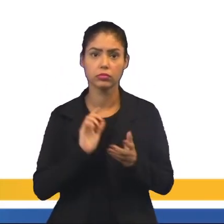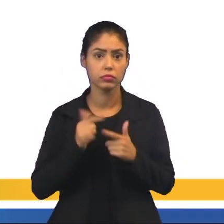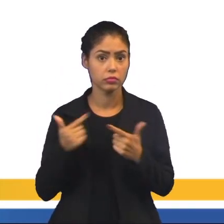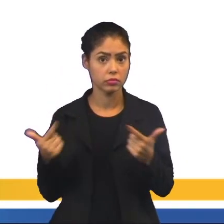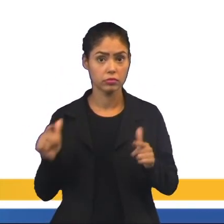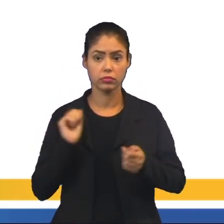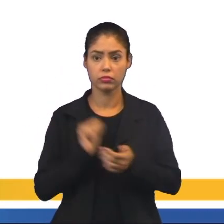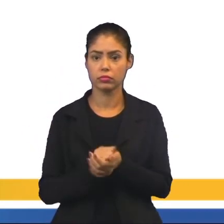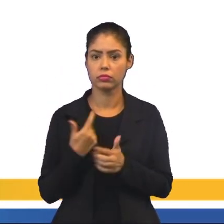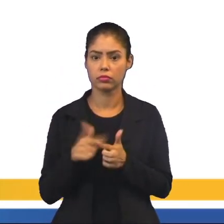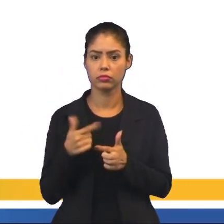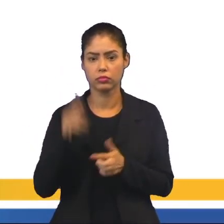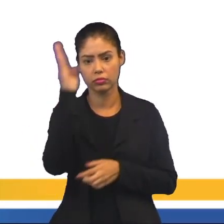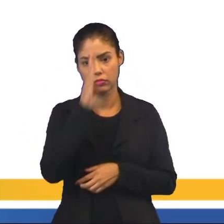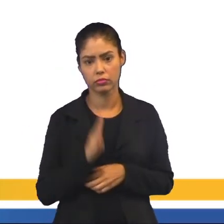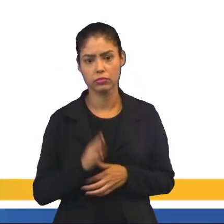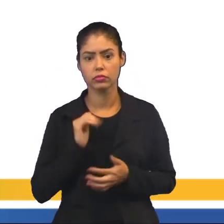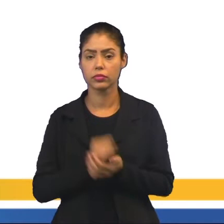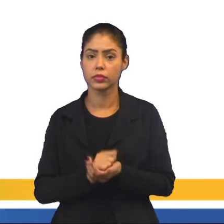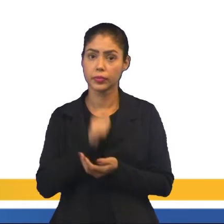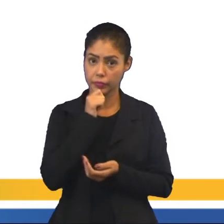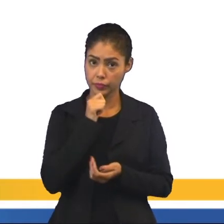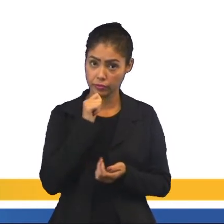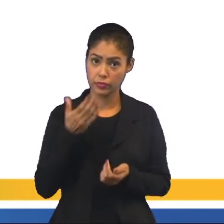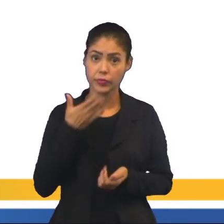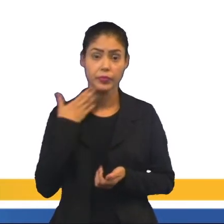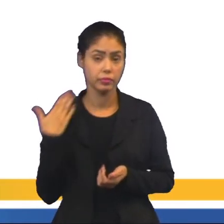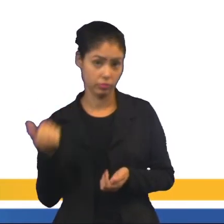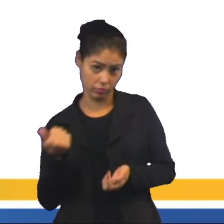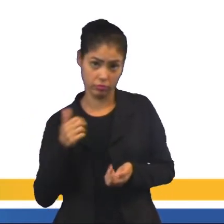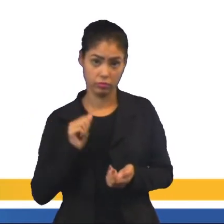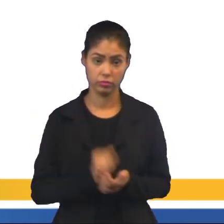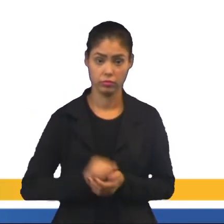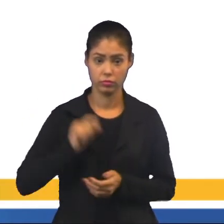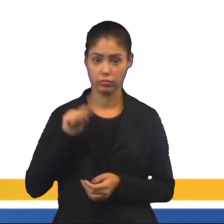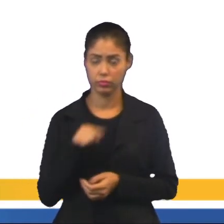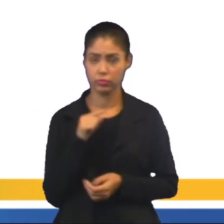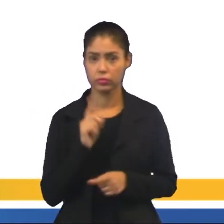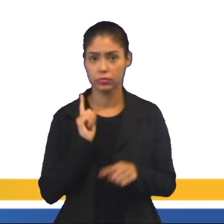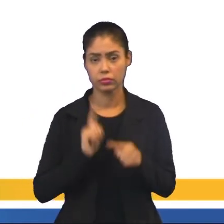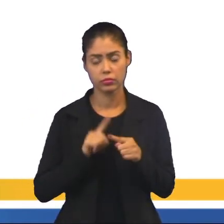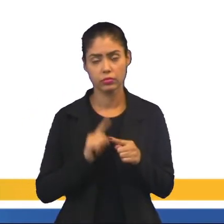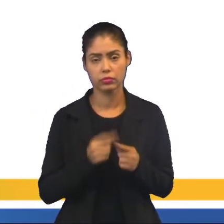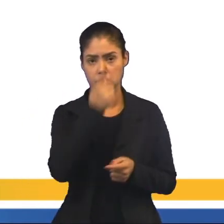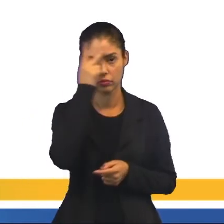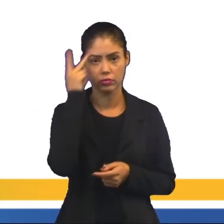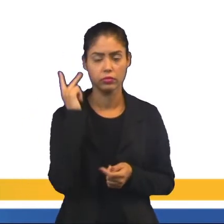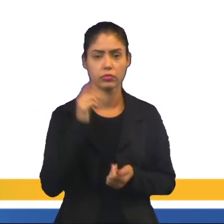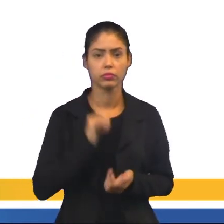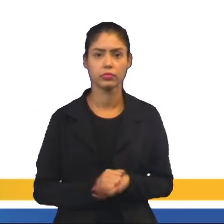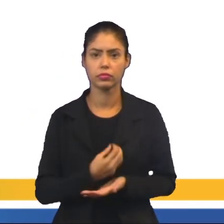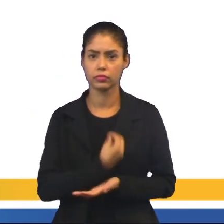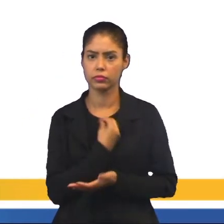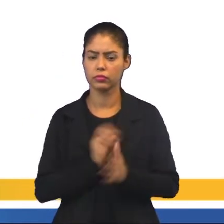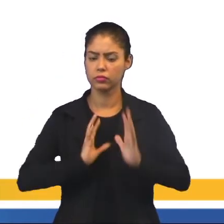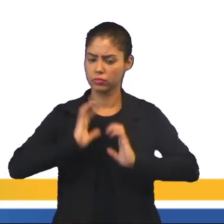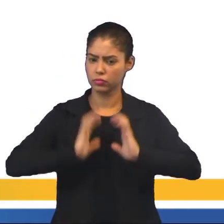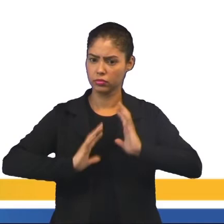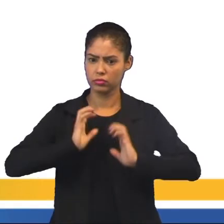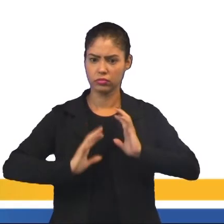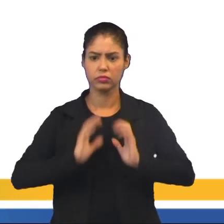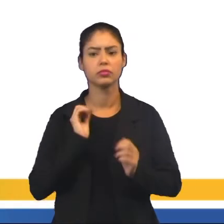grande problema. No Brasil, graças a Deus que as coisas melhoraram, né, aqui, por conta de que as pessoas viviam em